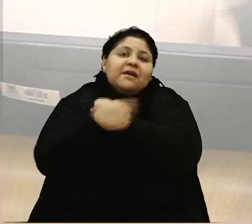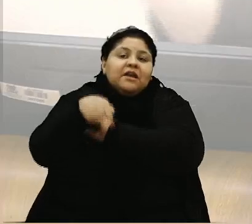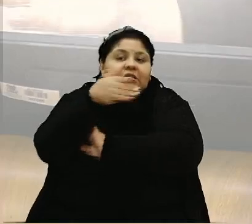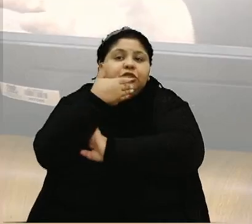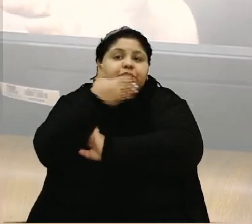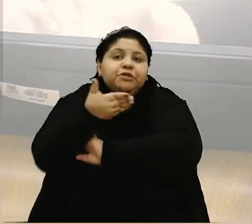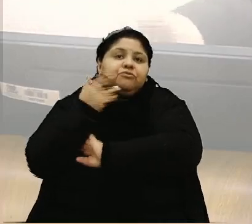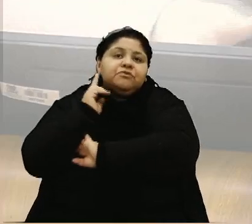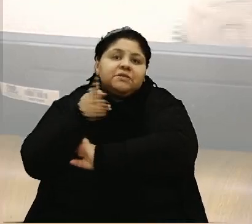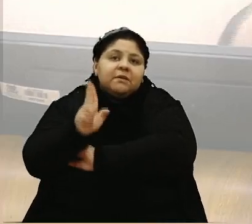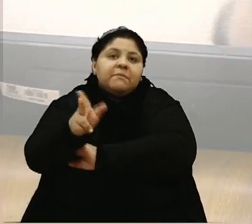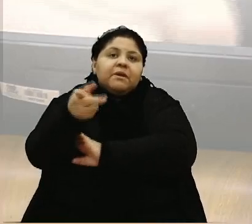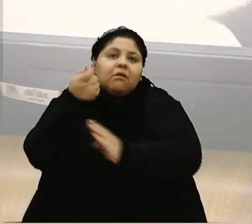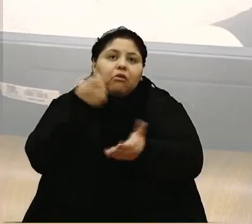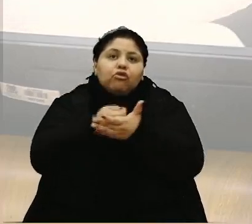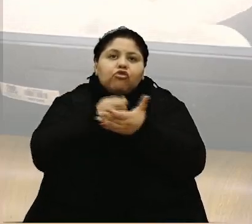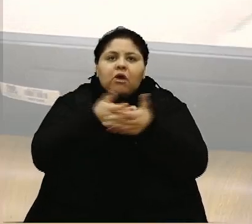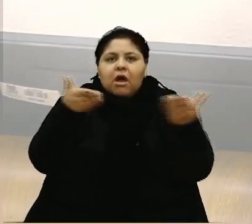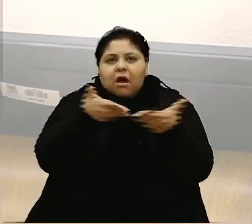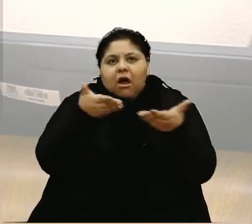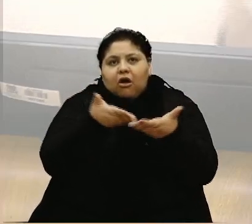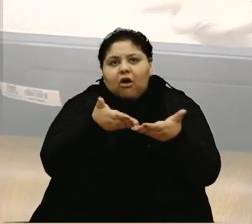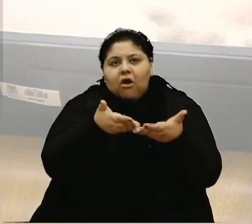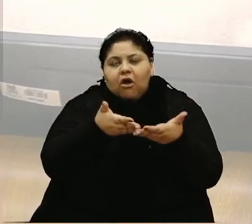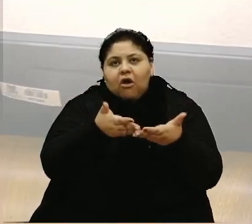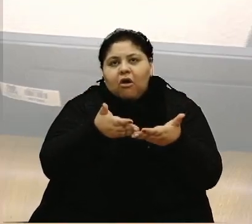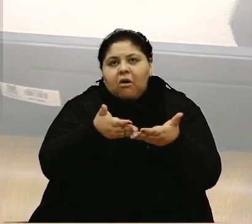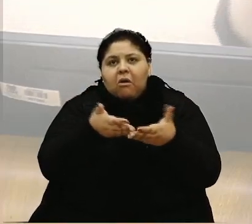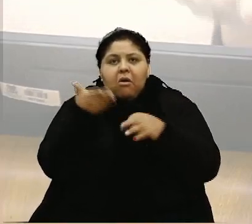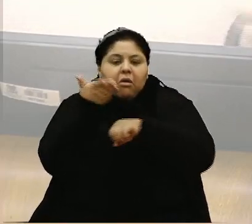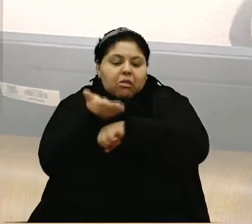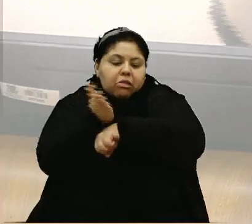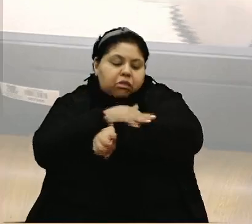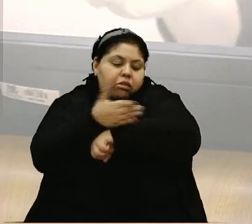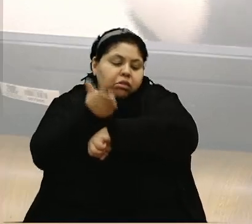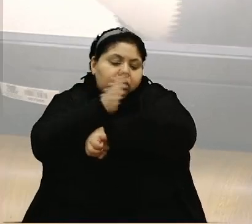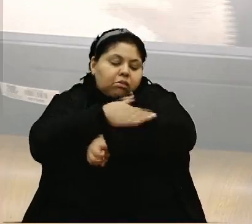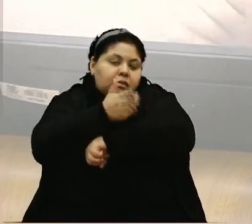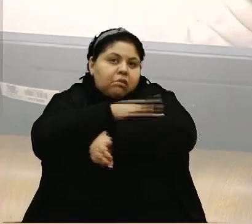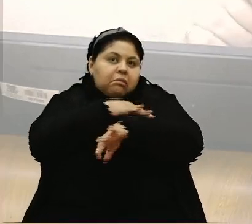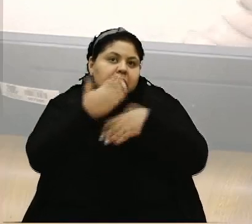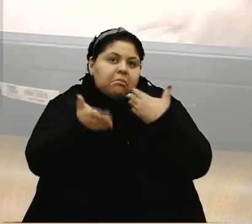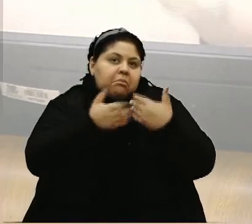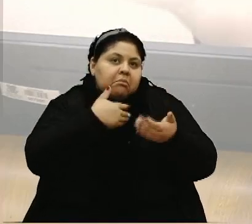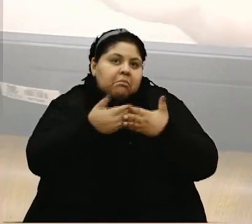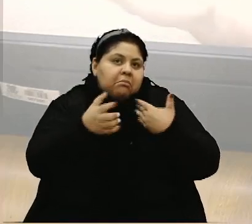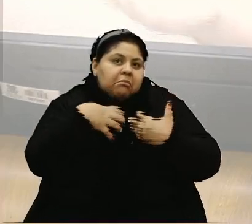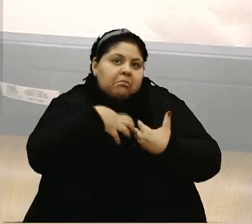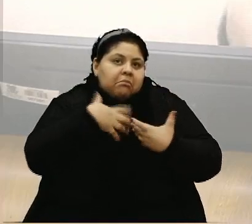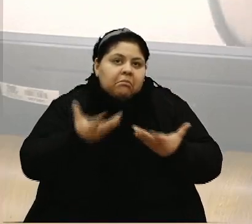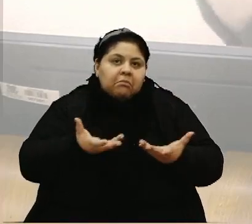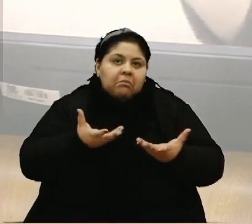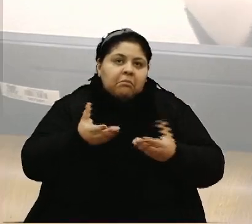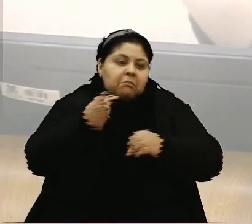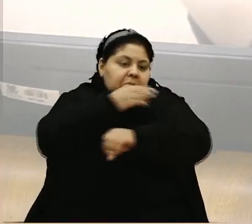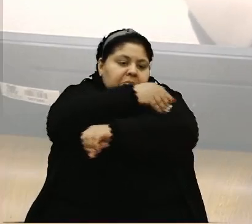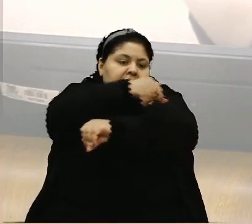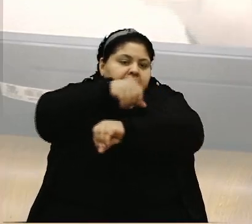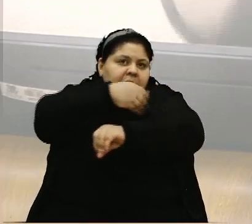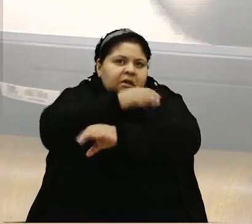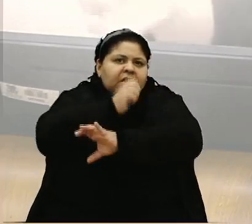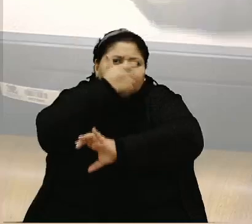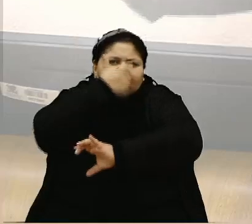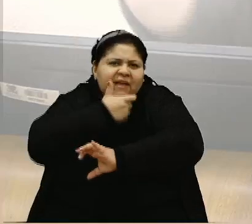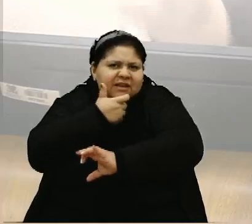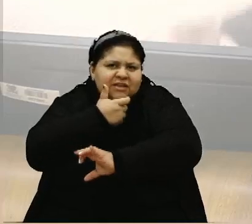sempre e a gente lutou. Agora a gente faz uma tapeação lá, manda uma patrola, uma carguinha de cascalho e acha que o bairro vai ficar mil